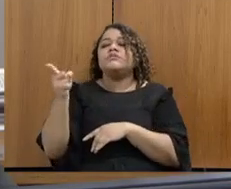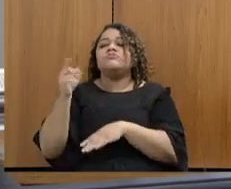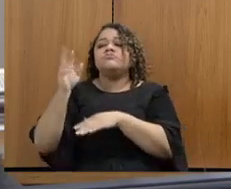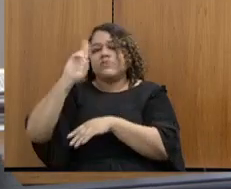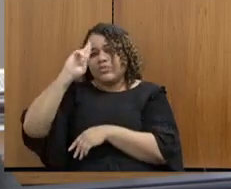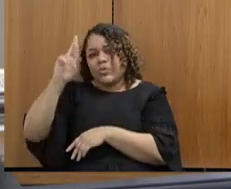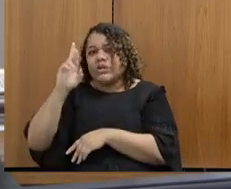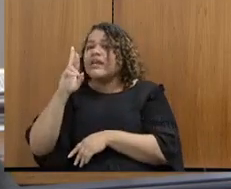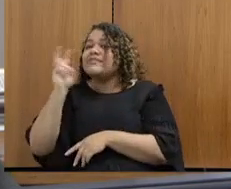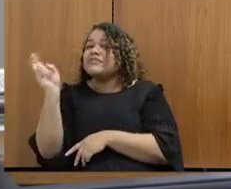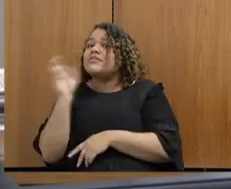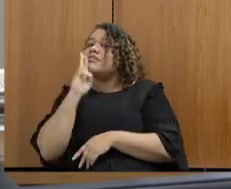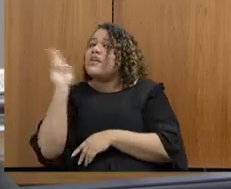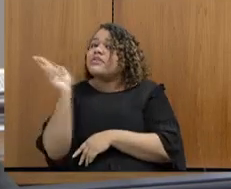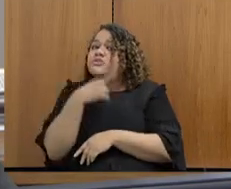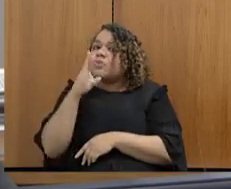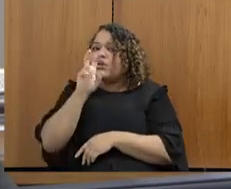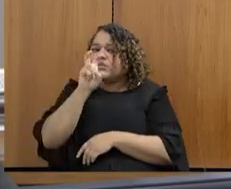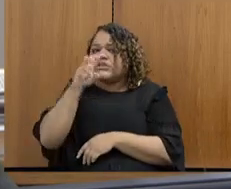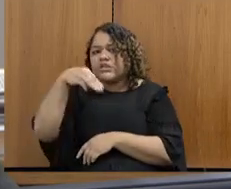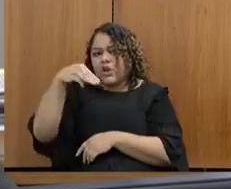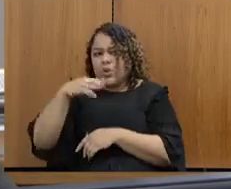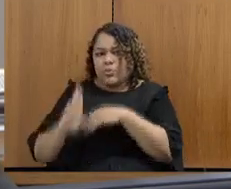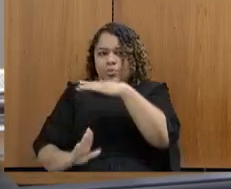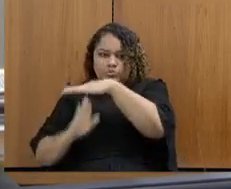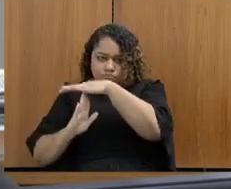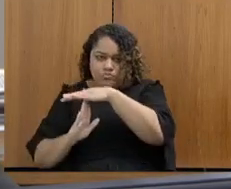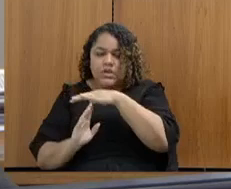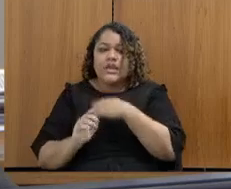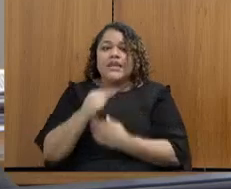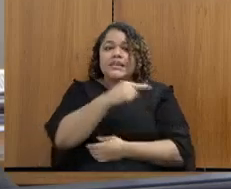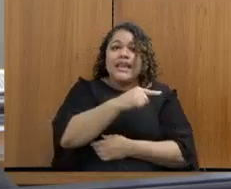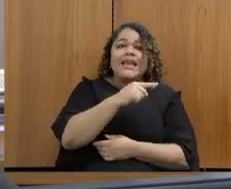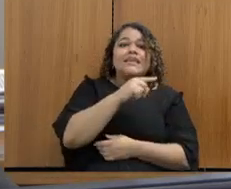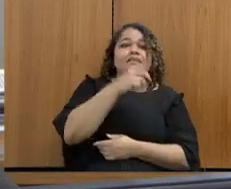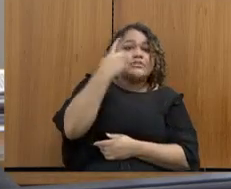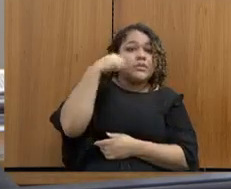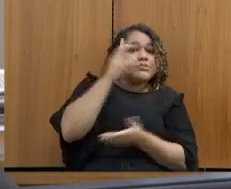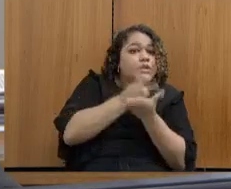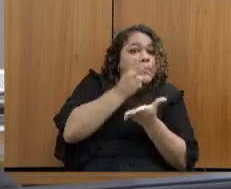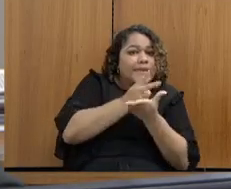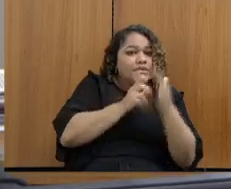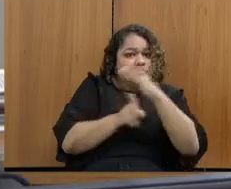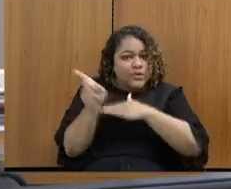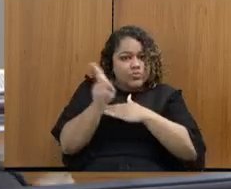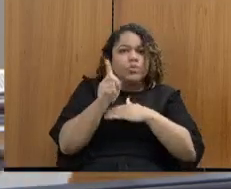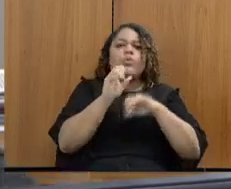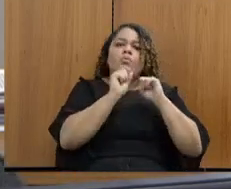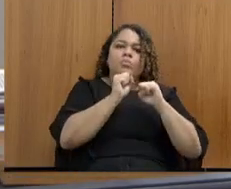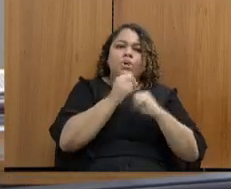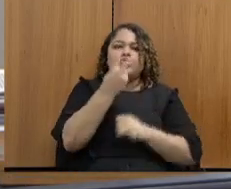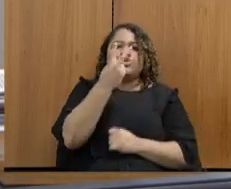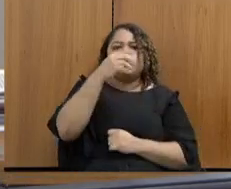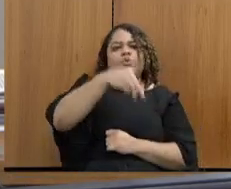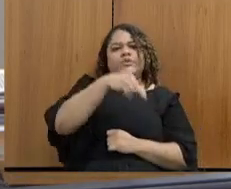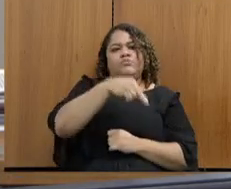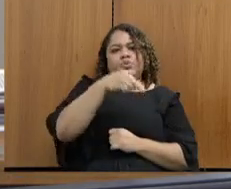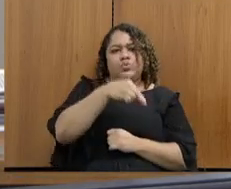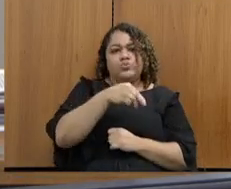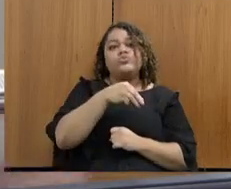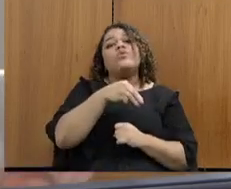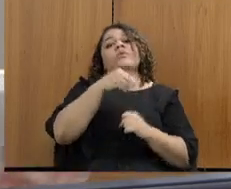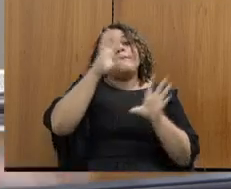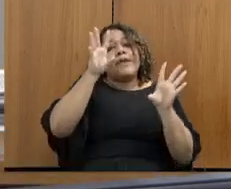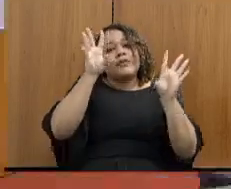após a resposta da autoridade Estadual Deputado que o interpelou disporá de dois minutos para as suas considerações finais